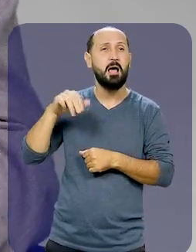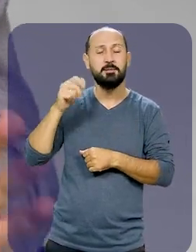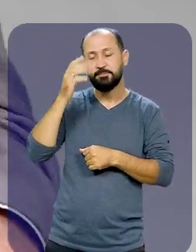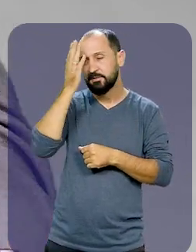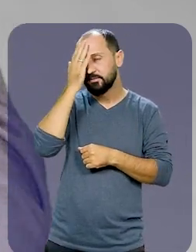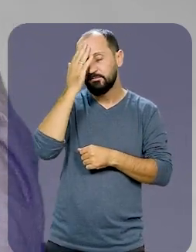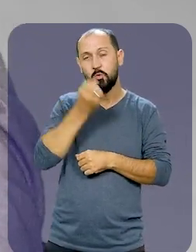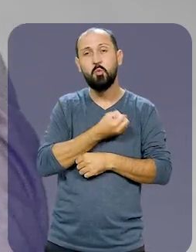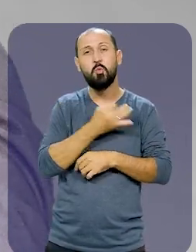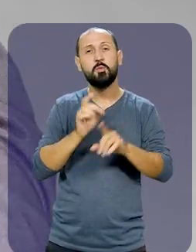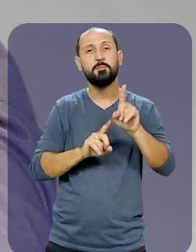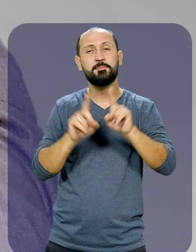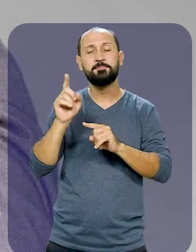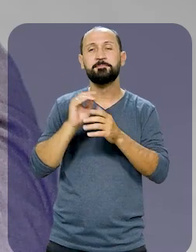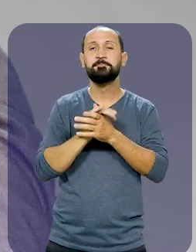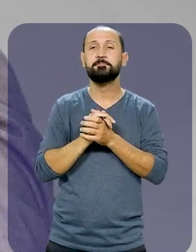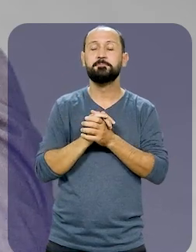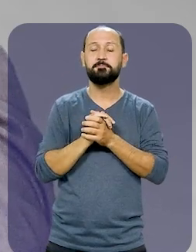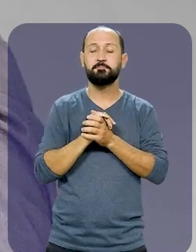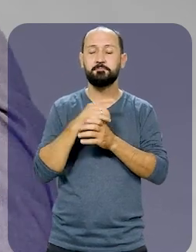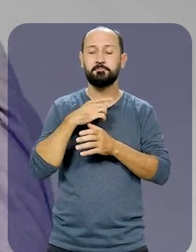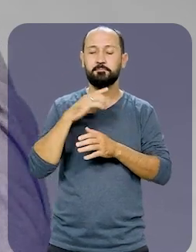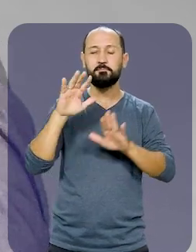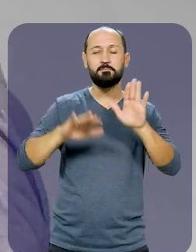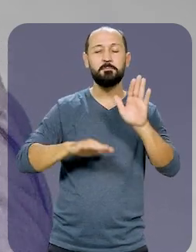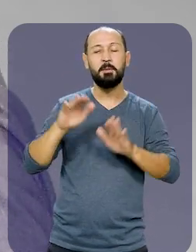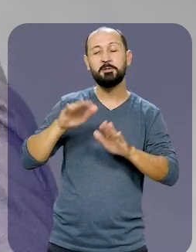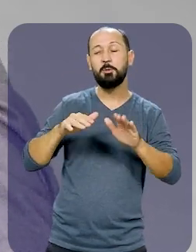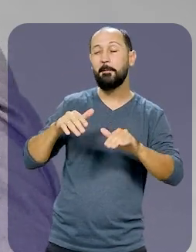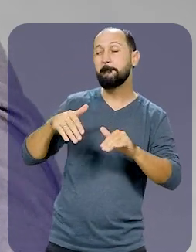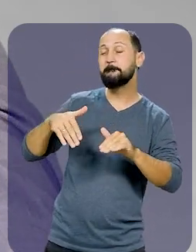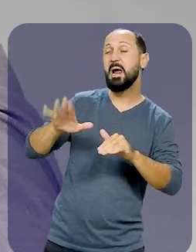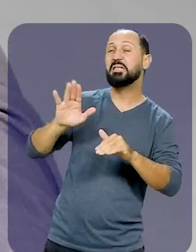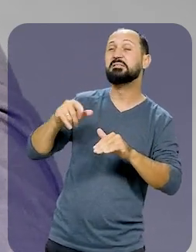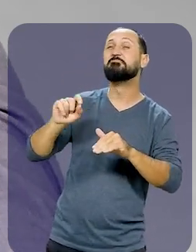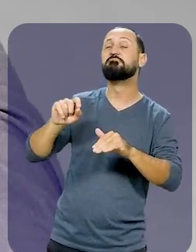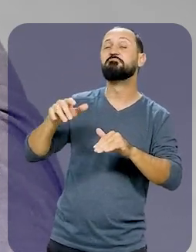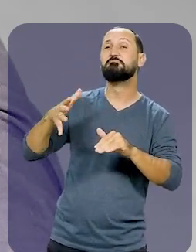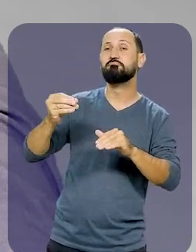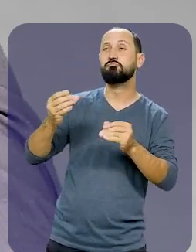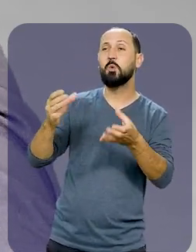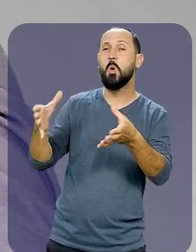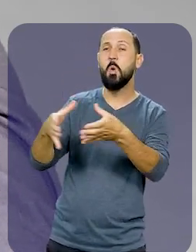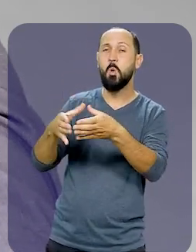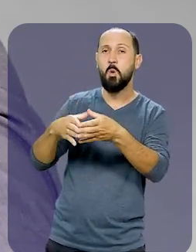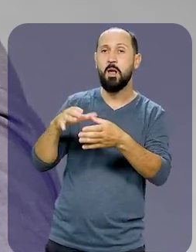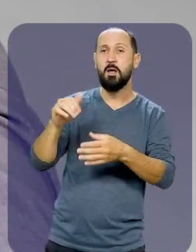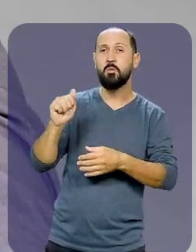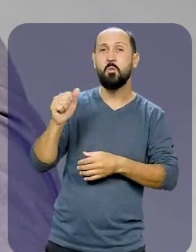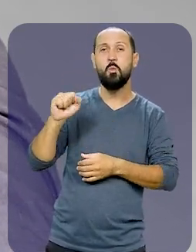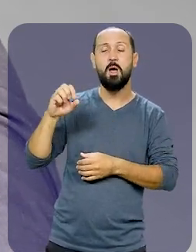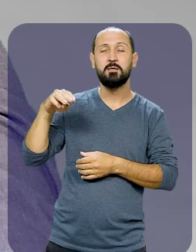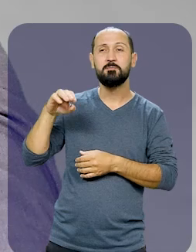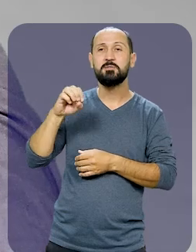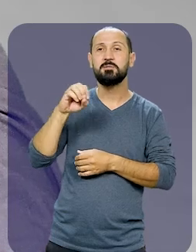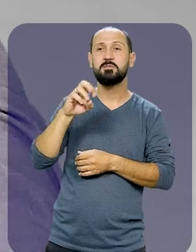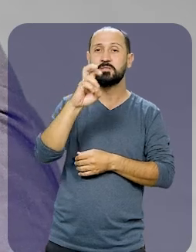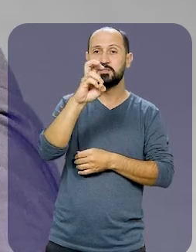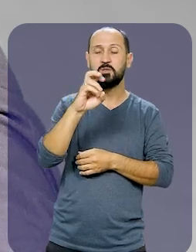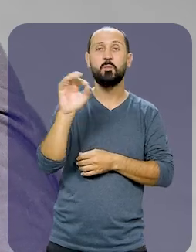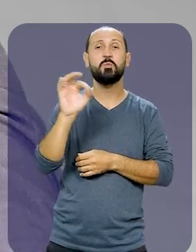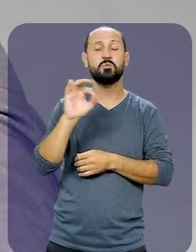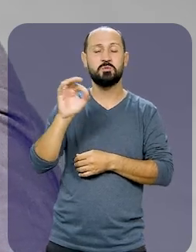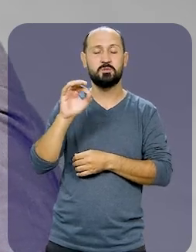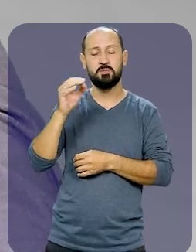para vocês terem uma ideia de números, nós temos uma prevalência, ou seja, é muita gente com asma, 5%